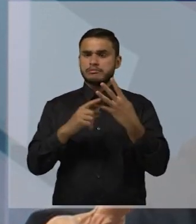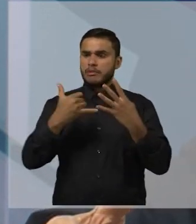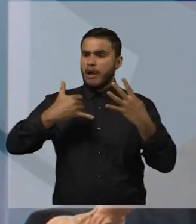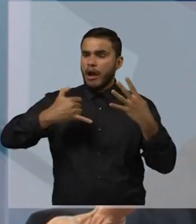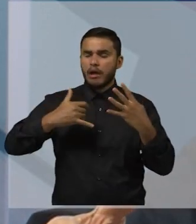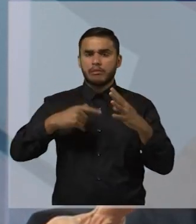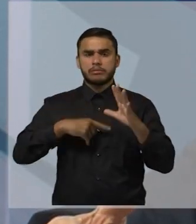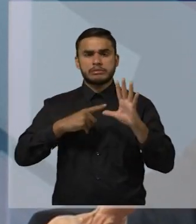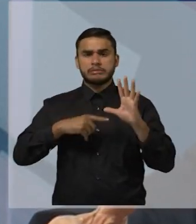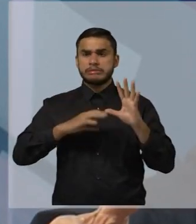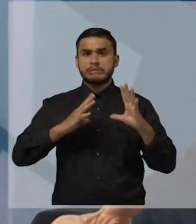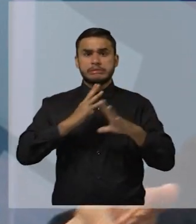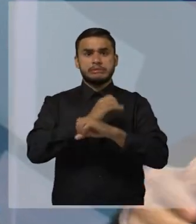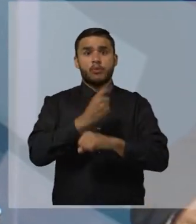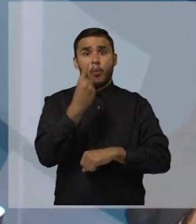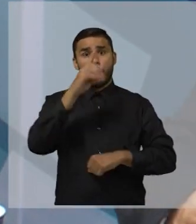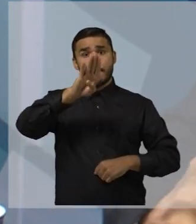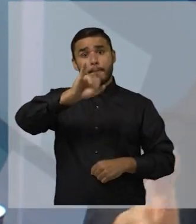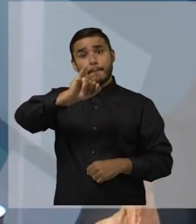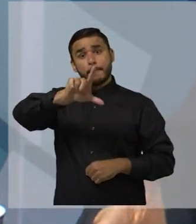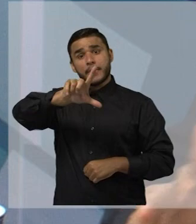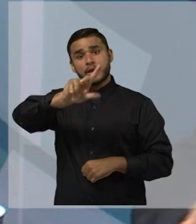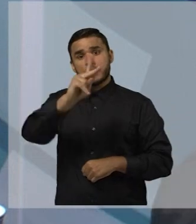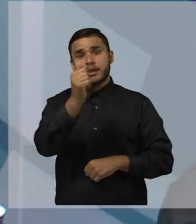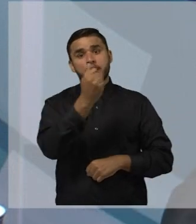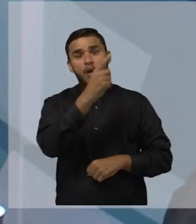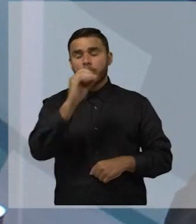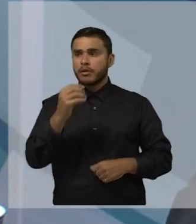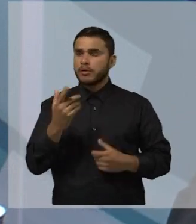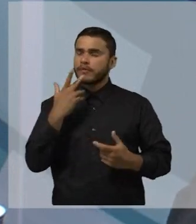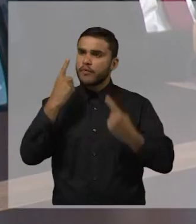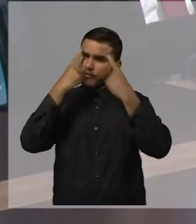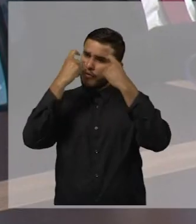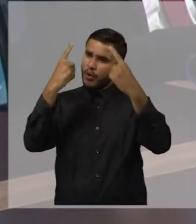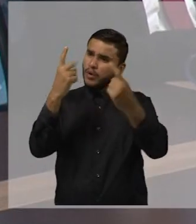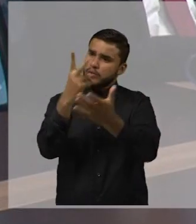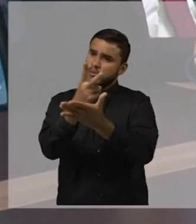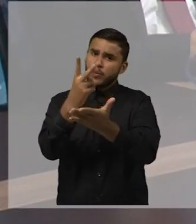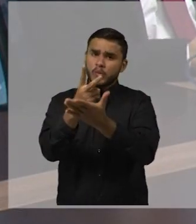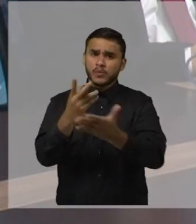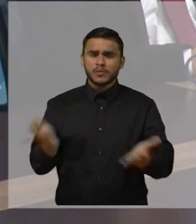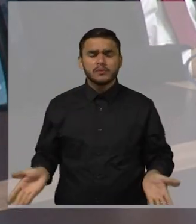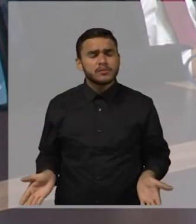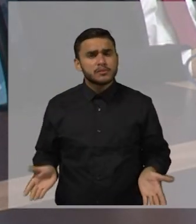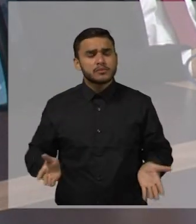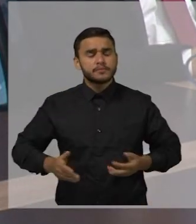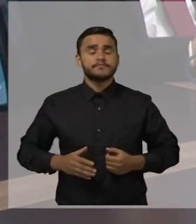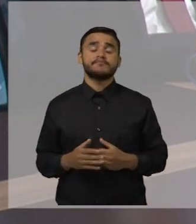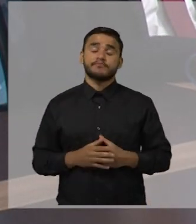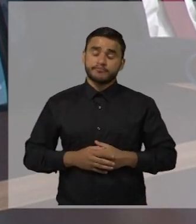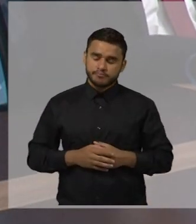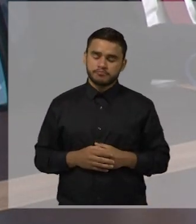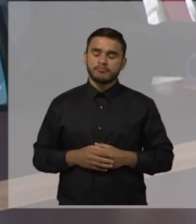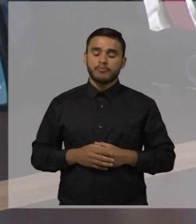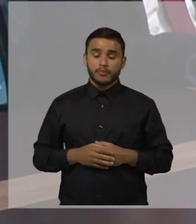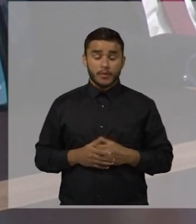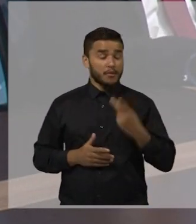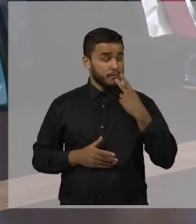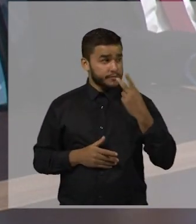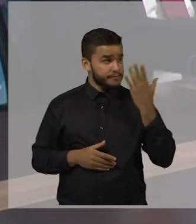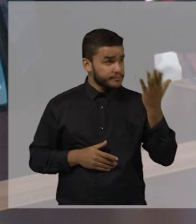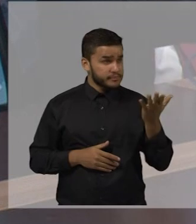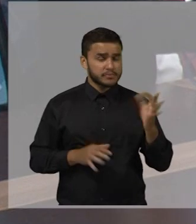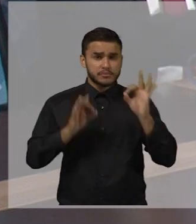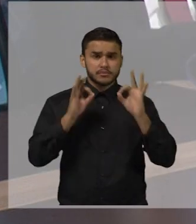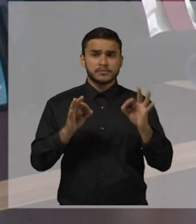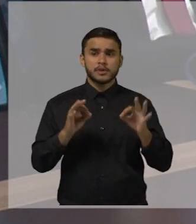mais de R$1 bilhão e a violência foi aumentar. Por quê? Porque realmente a força do direito, a